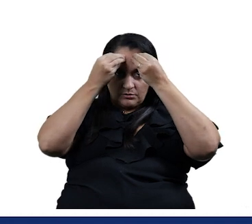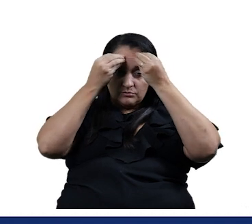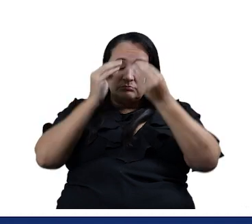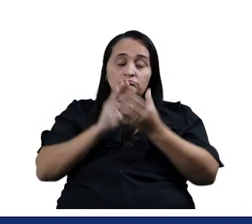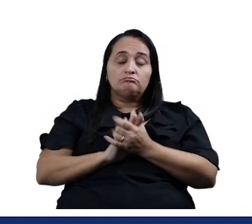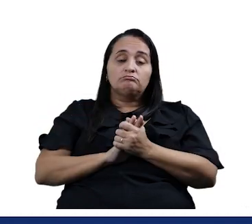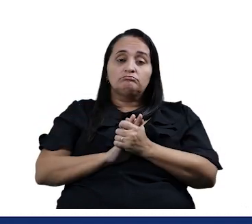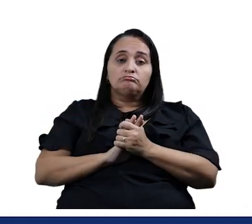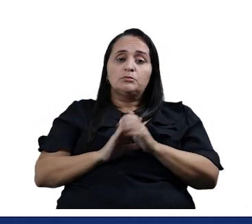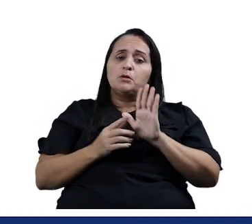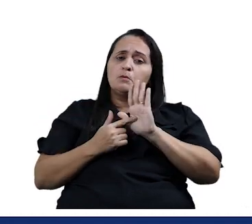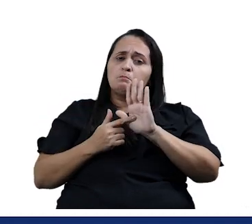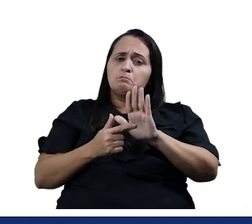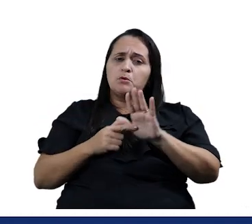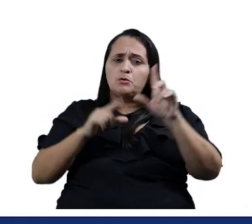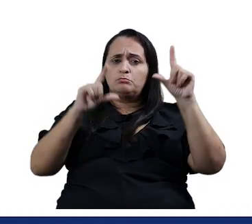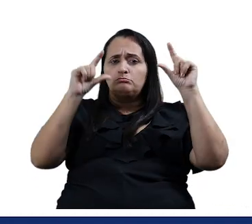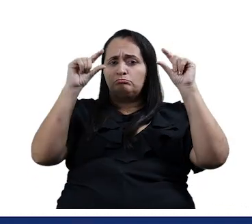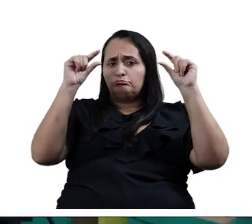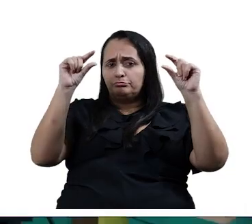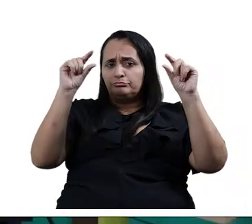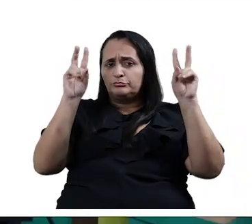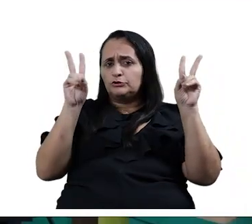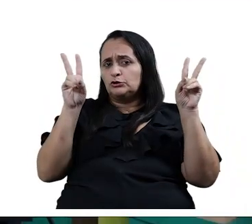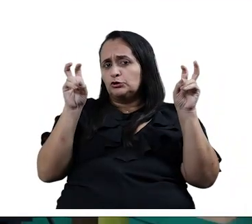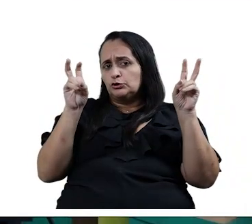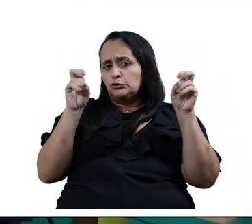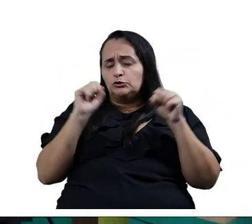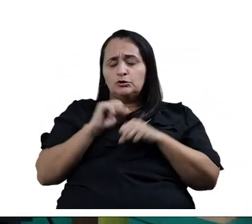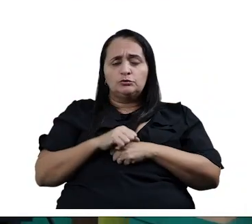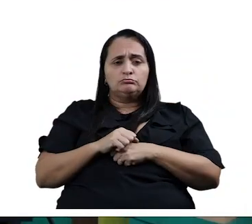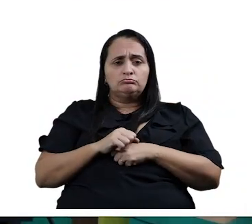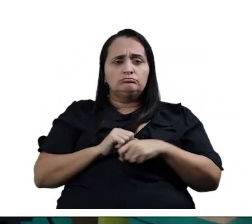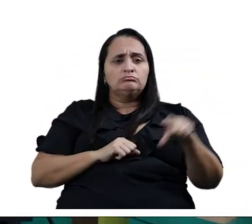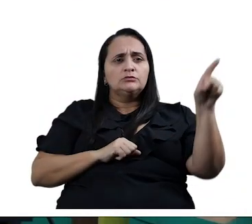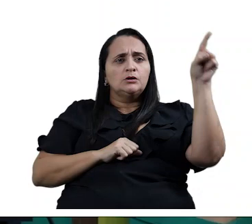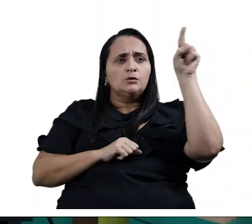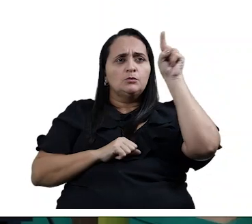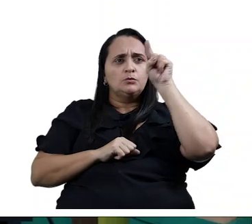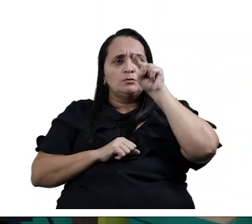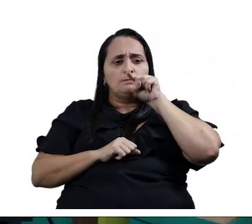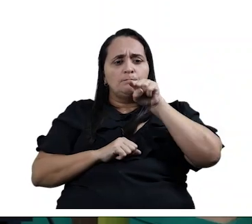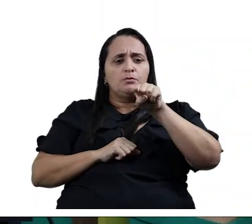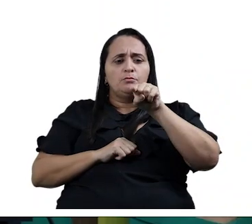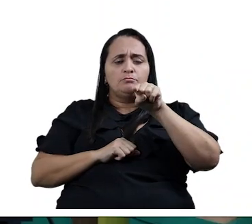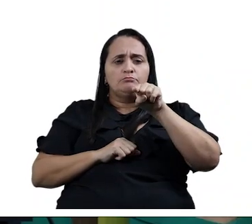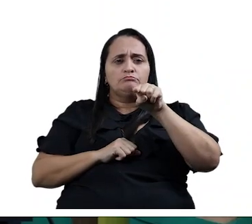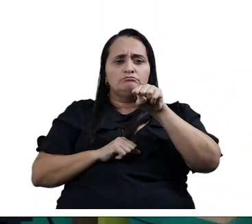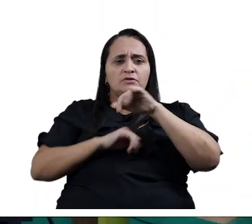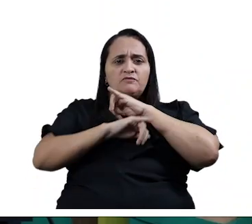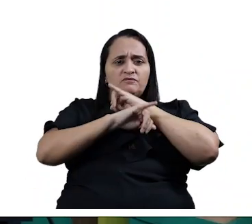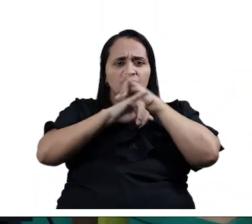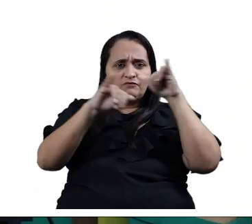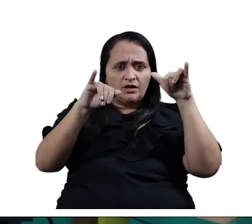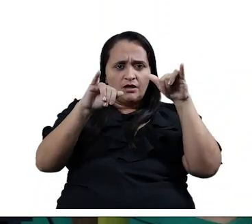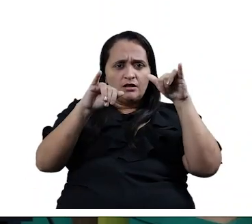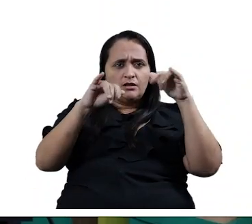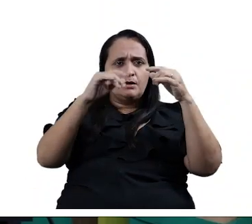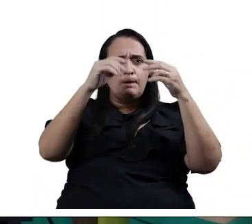apresenta títulos e parágrafos. Eu costumo falar para os meus alunos que quando trata uma